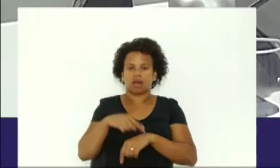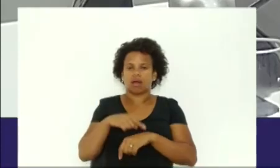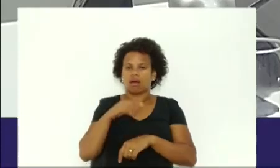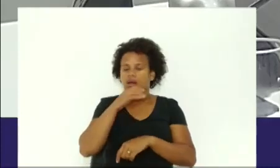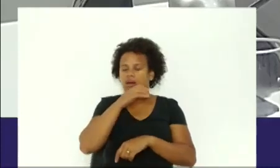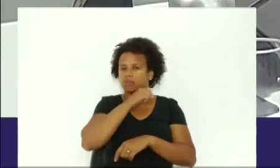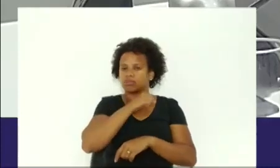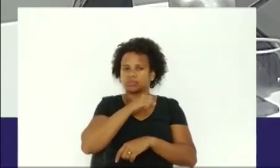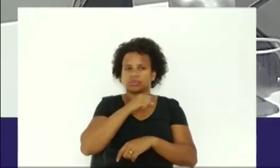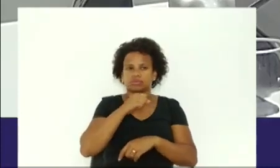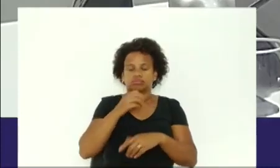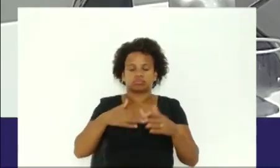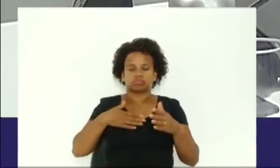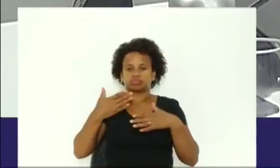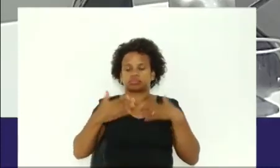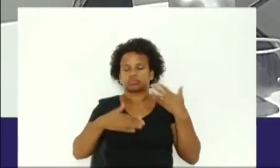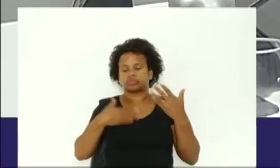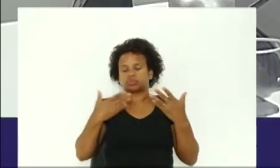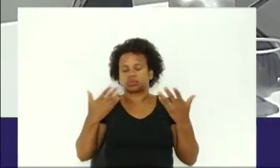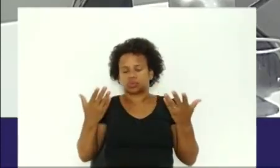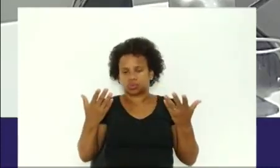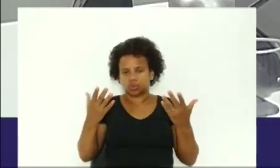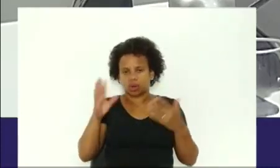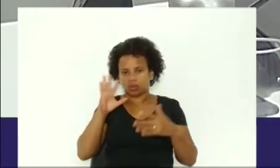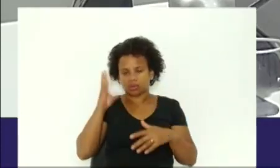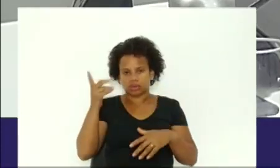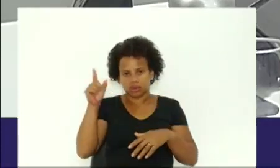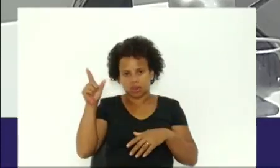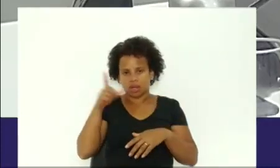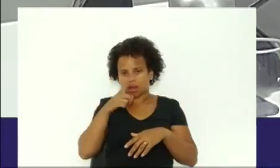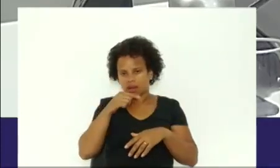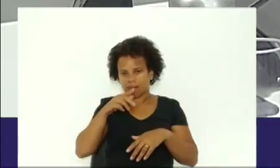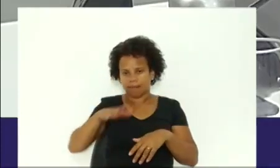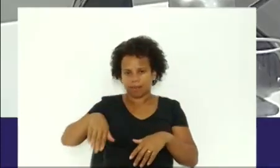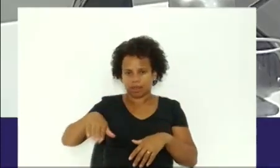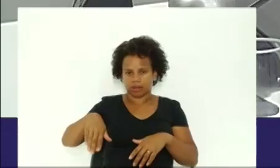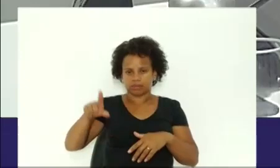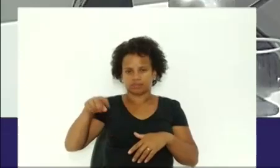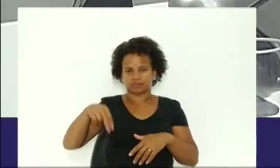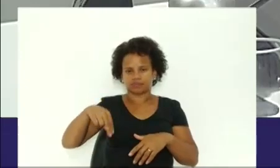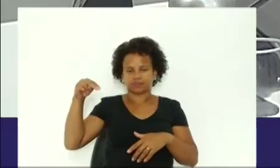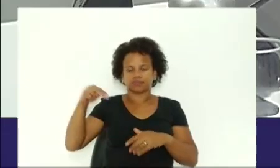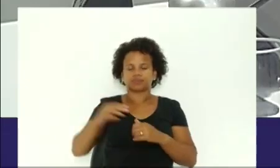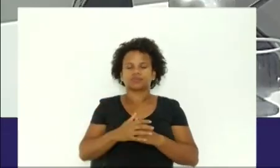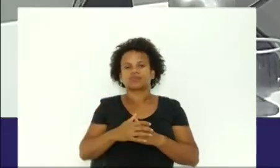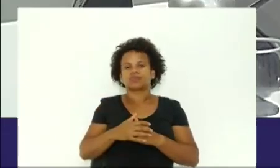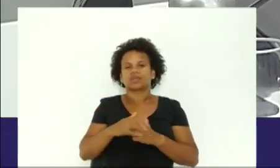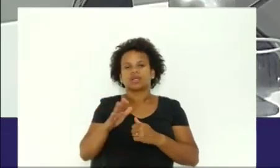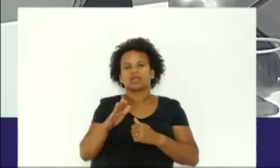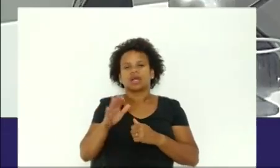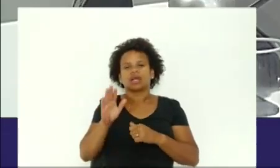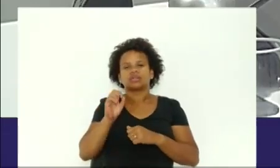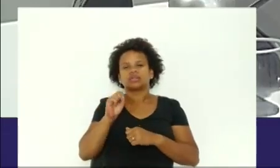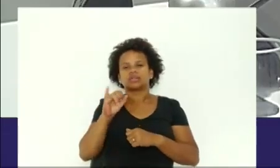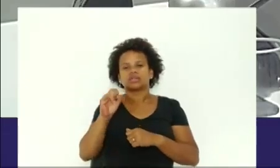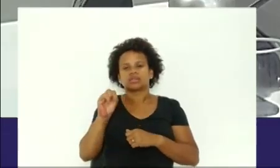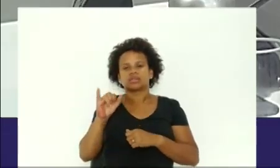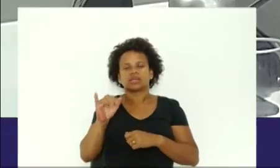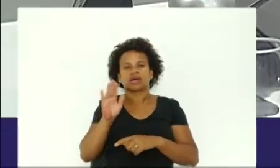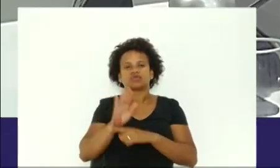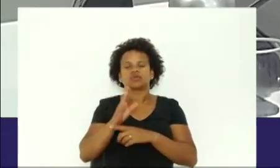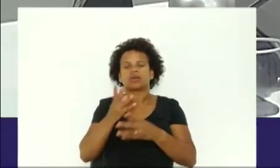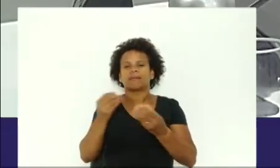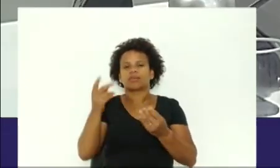esperava o que aconteceu no Litoral Norte. A irmã Ceci, toda a sua equipe ajuda tanta gente lá e mais um pouquinho, o coração